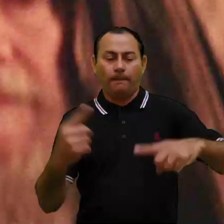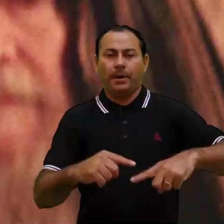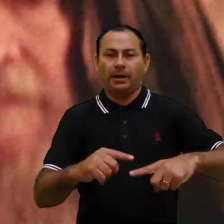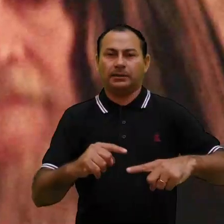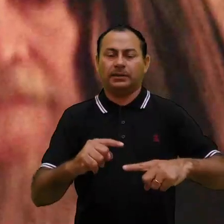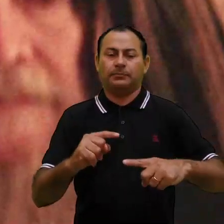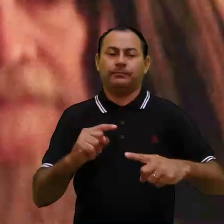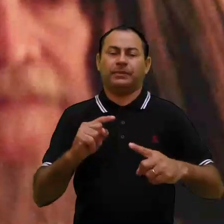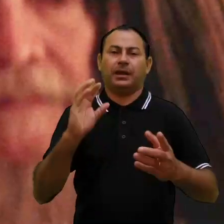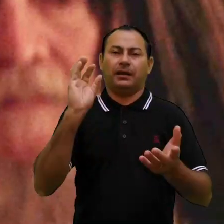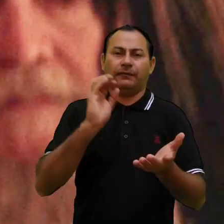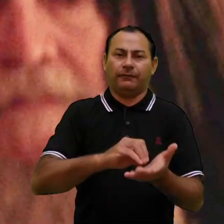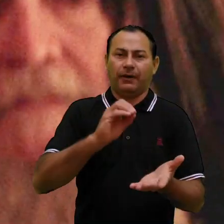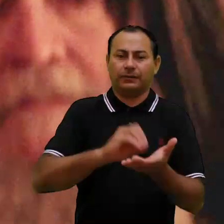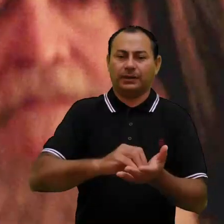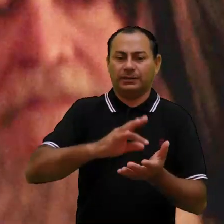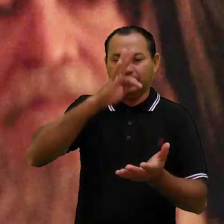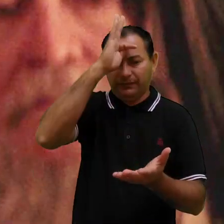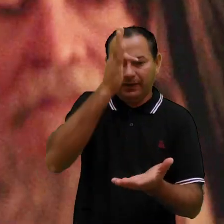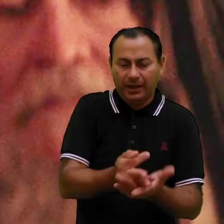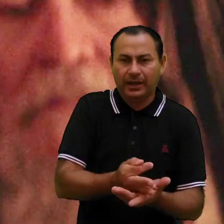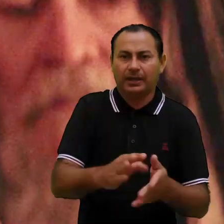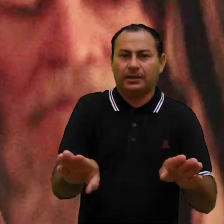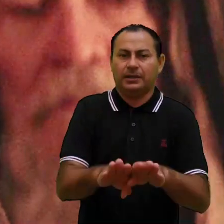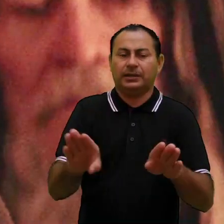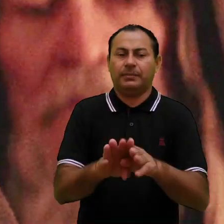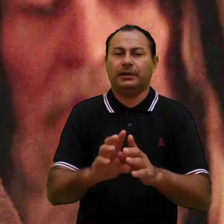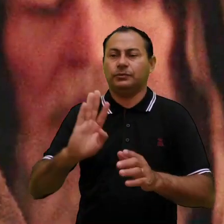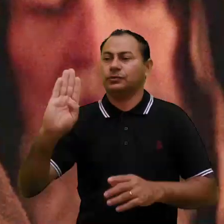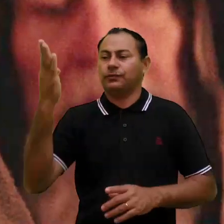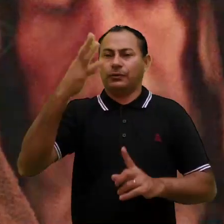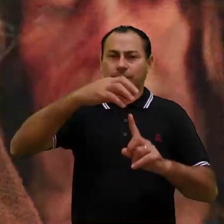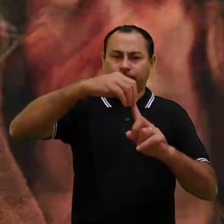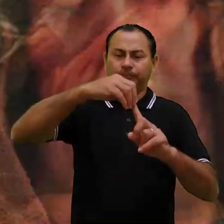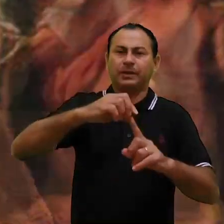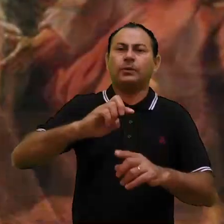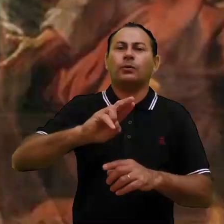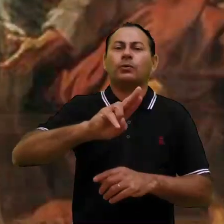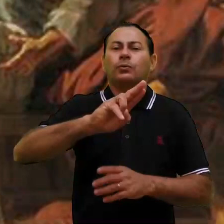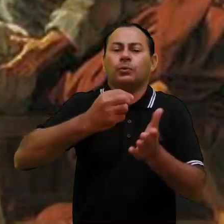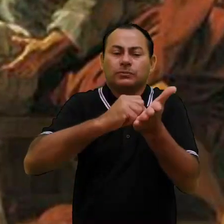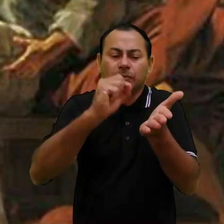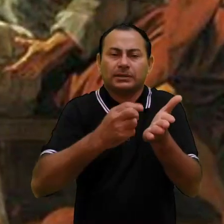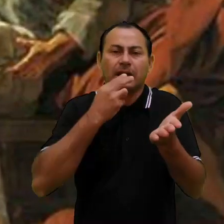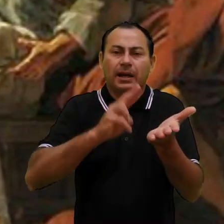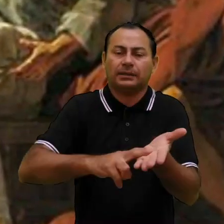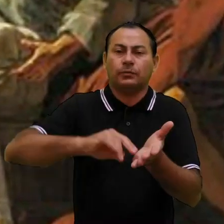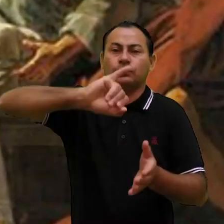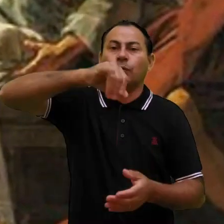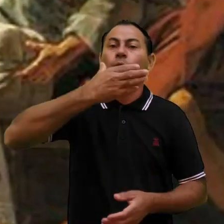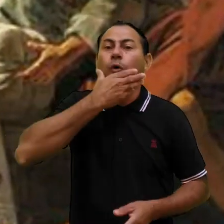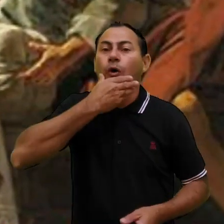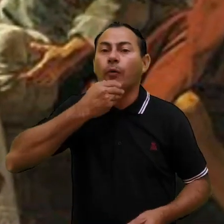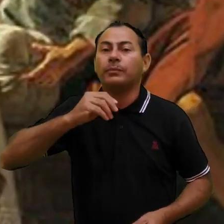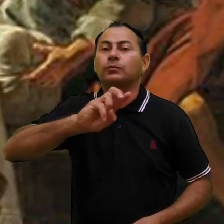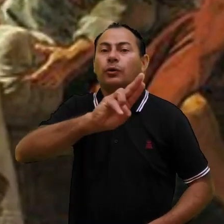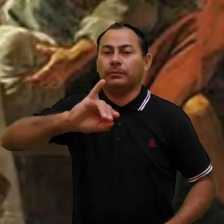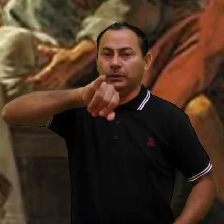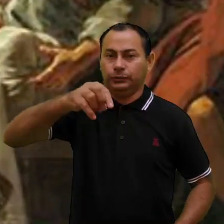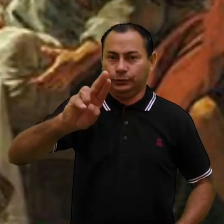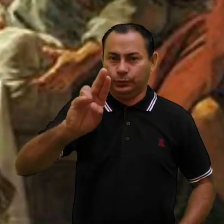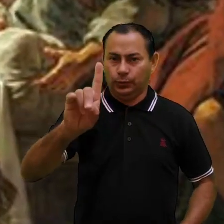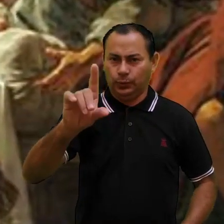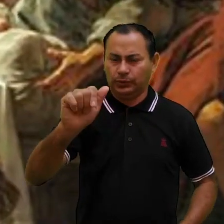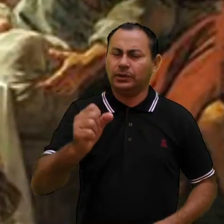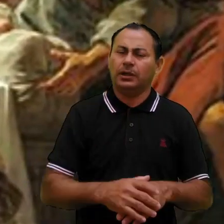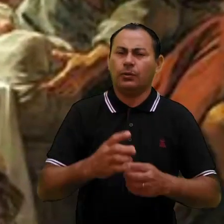às heresias e aos falsos mestres. Seu autor é um homem chamado Judas. Este era um nome muito comum nos dias